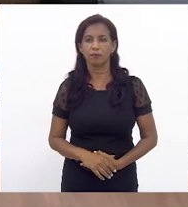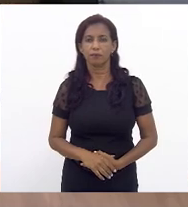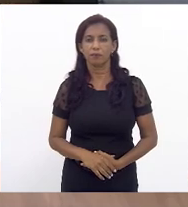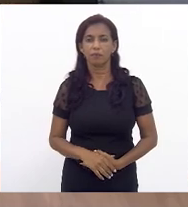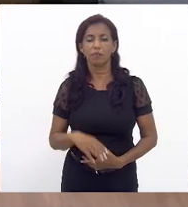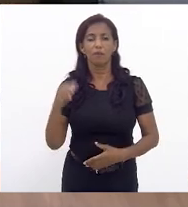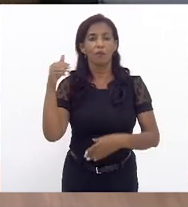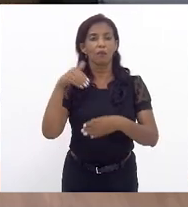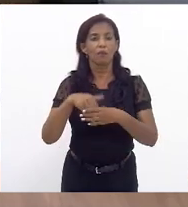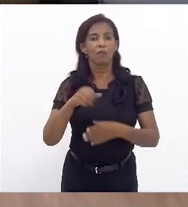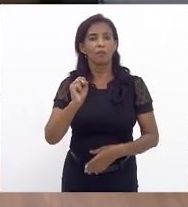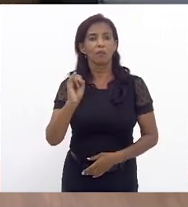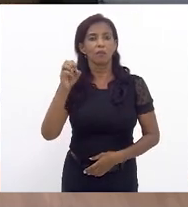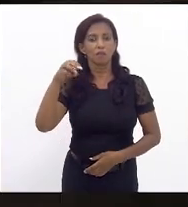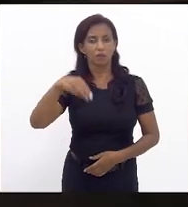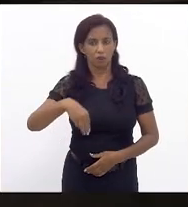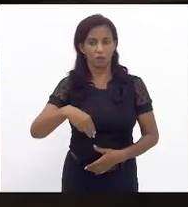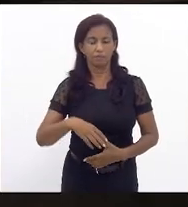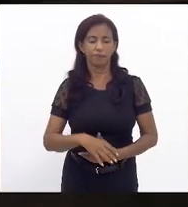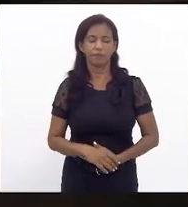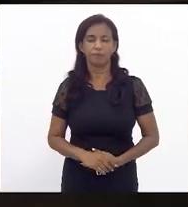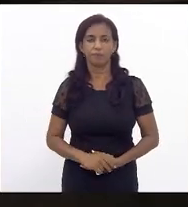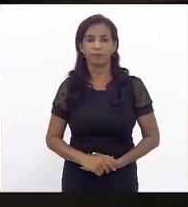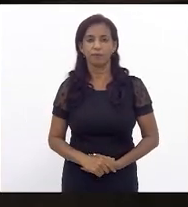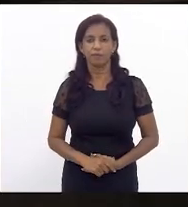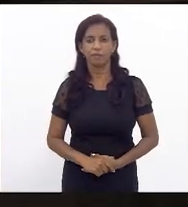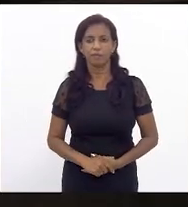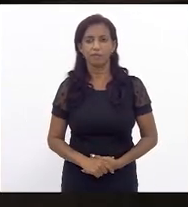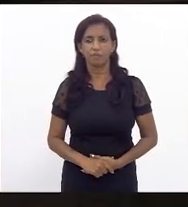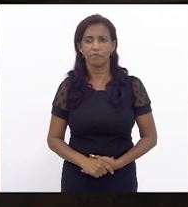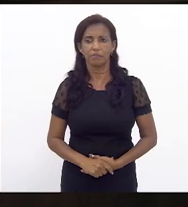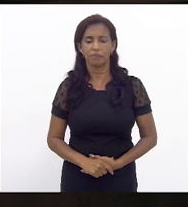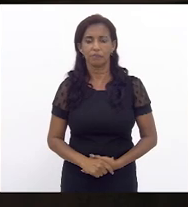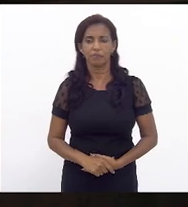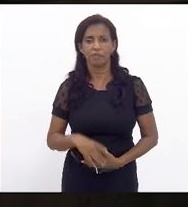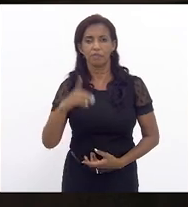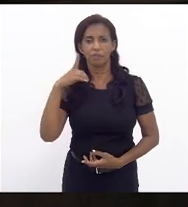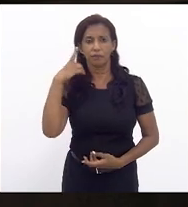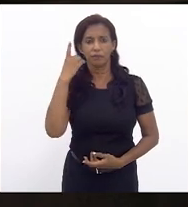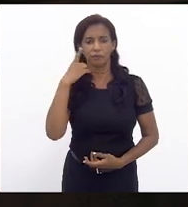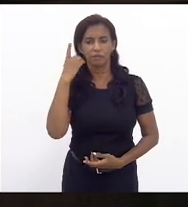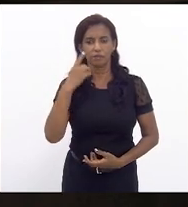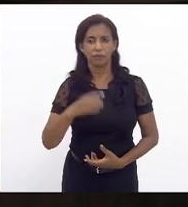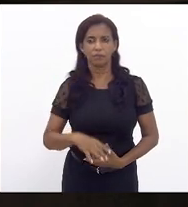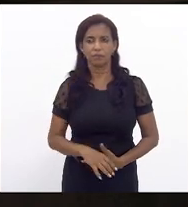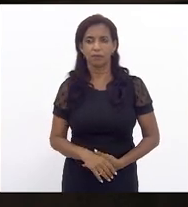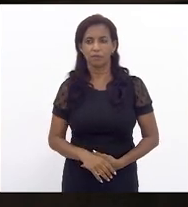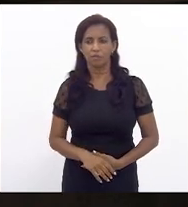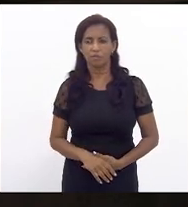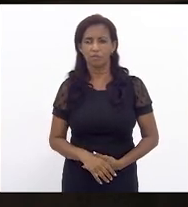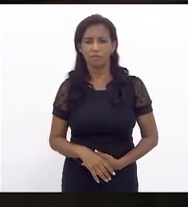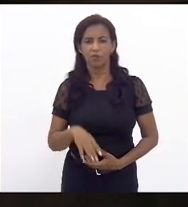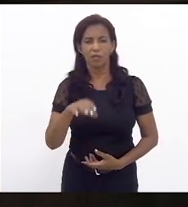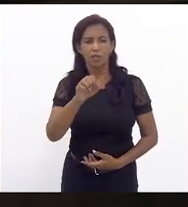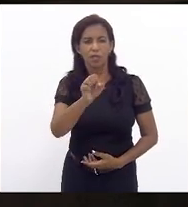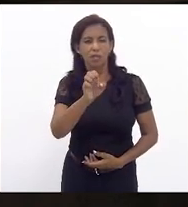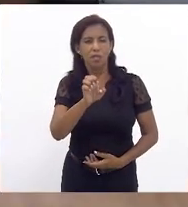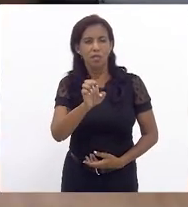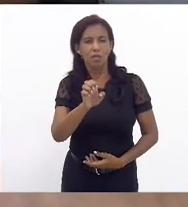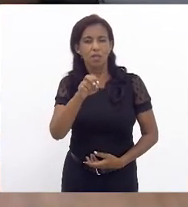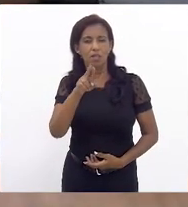Voto sim, presidente. Vota sim. Vota sim. Deputado Marcelo do Seu Dino. Marcelo do